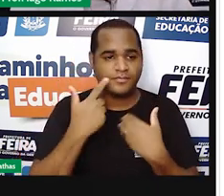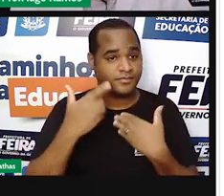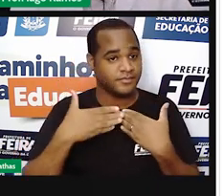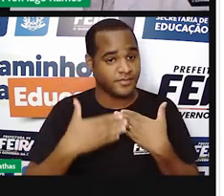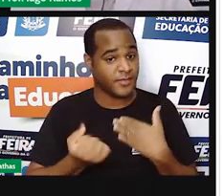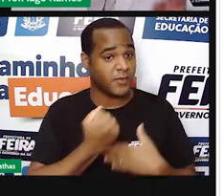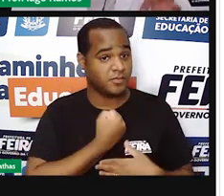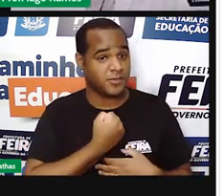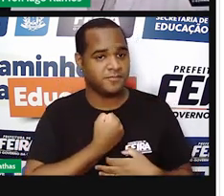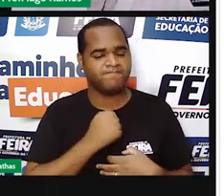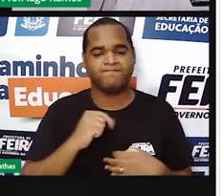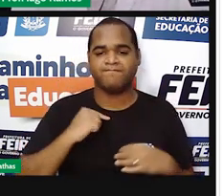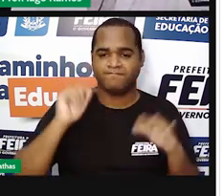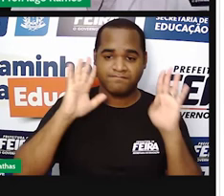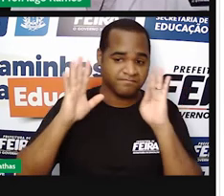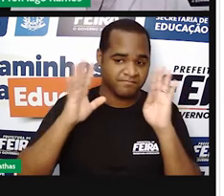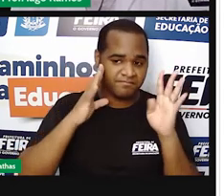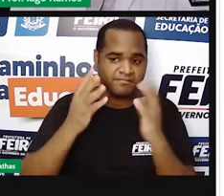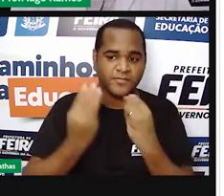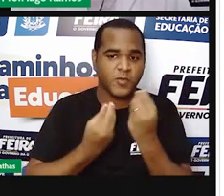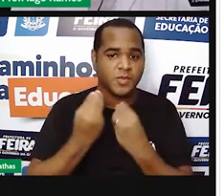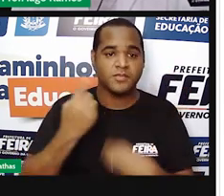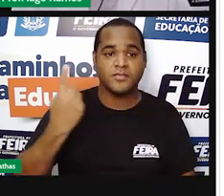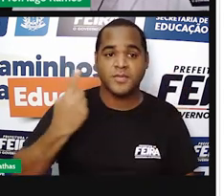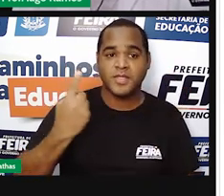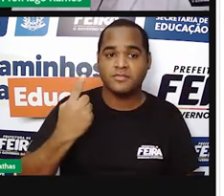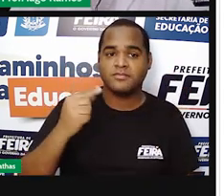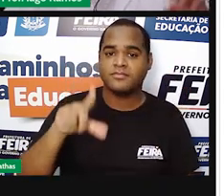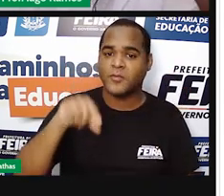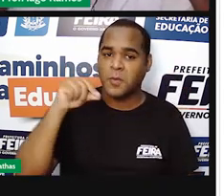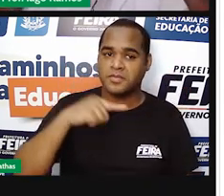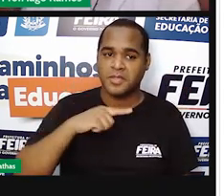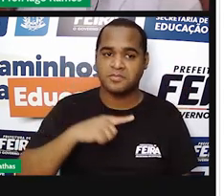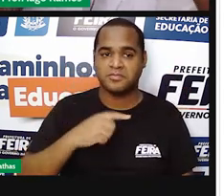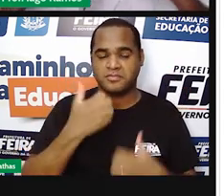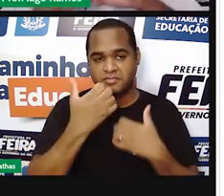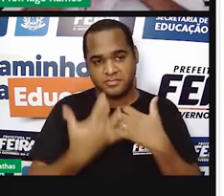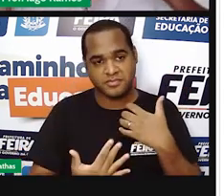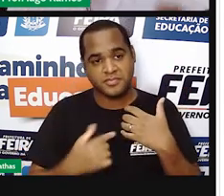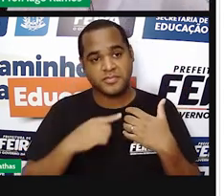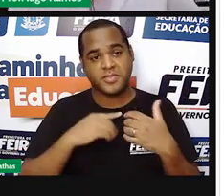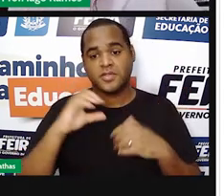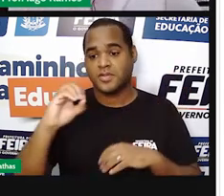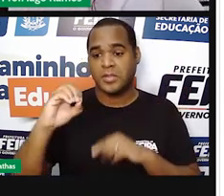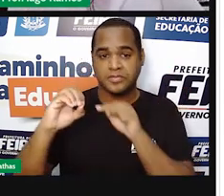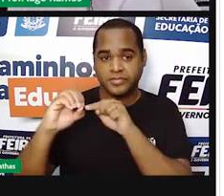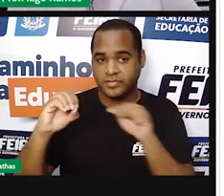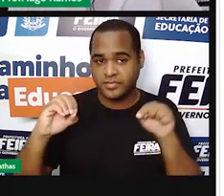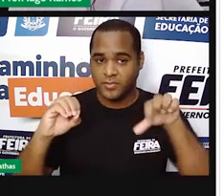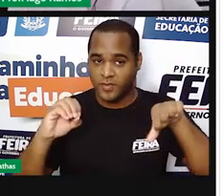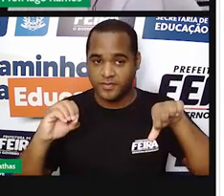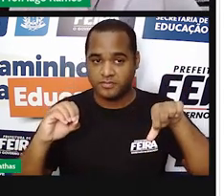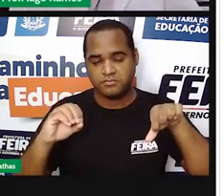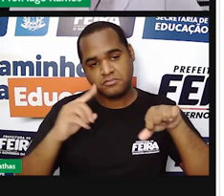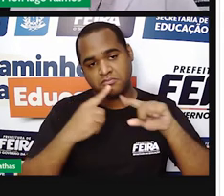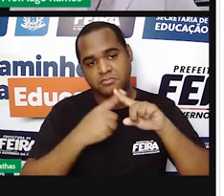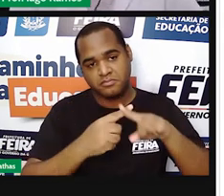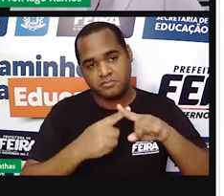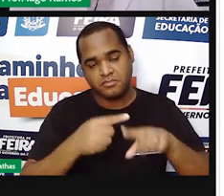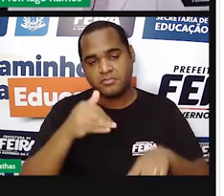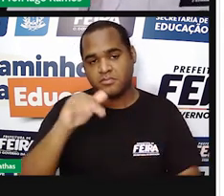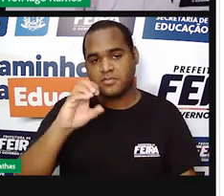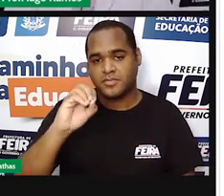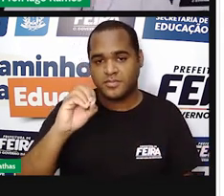agora se eu vou começar a pensar agora o primeiro número que eu vou usar eu tenho 10 opções de 0 a 9 tá um